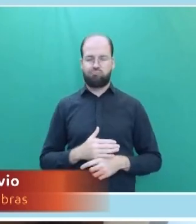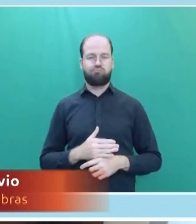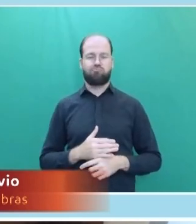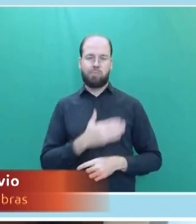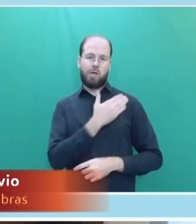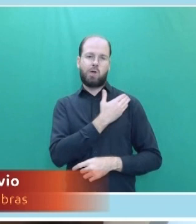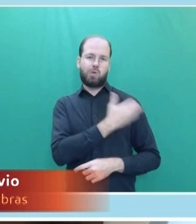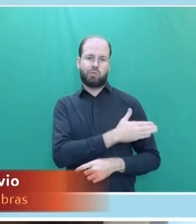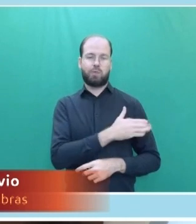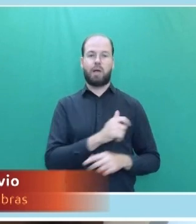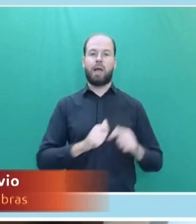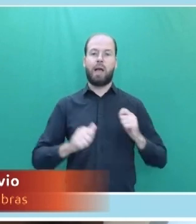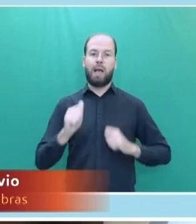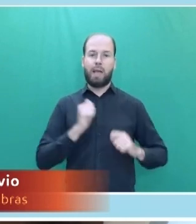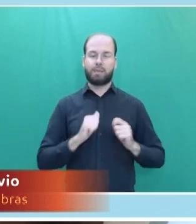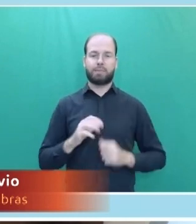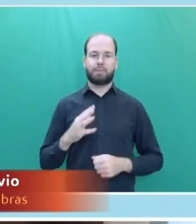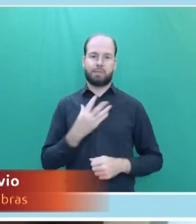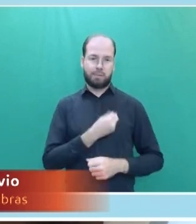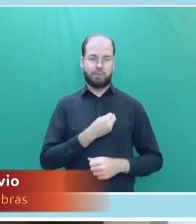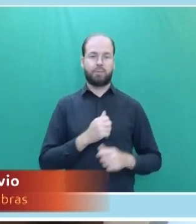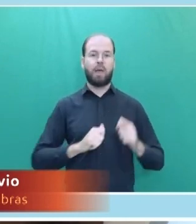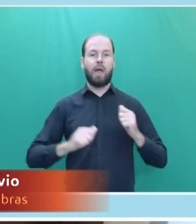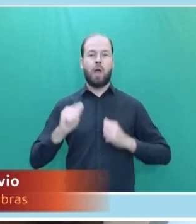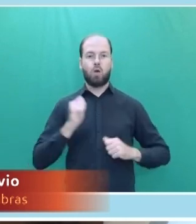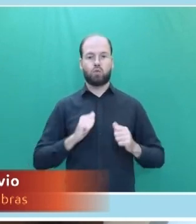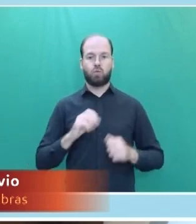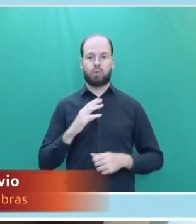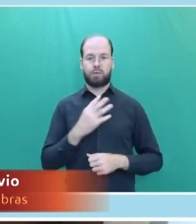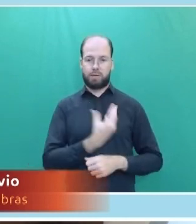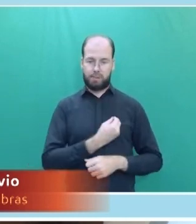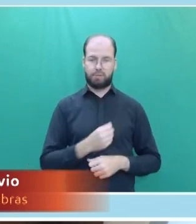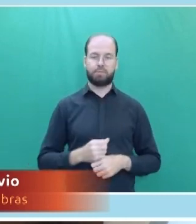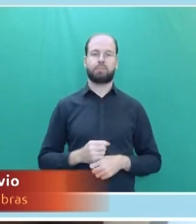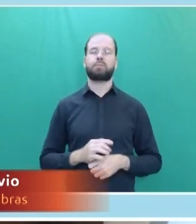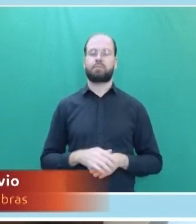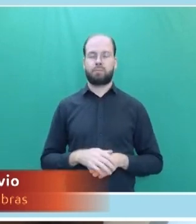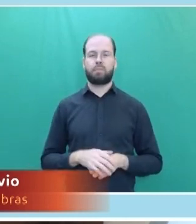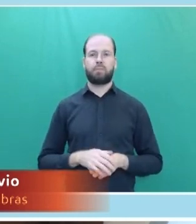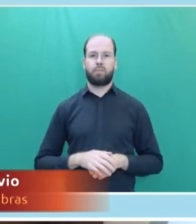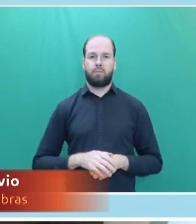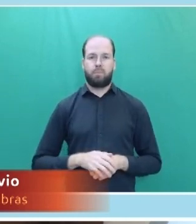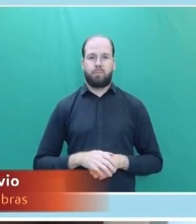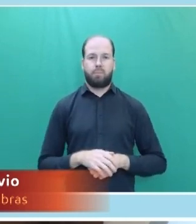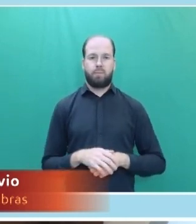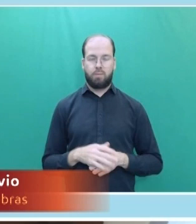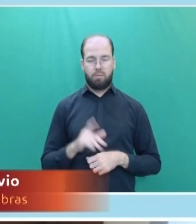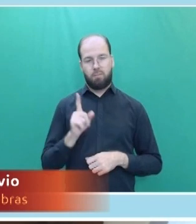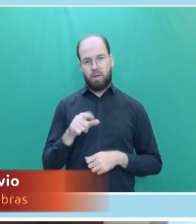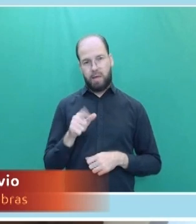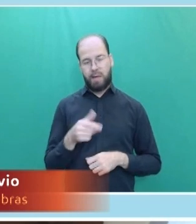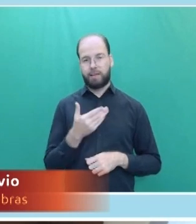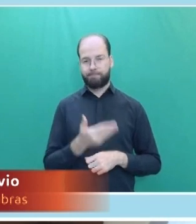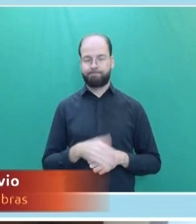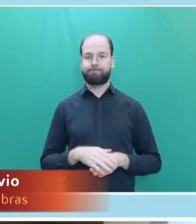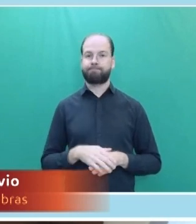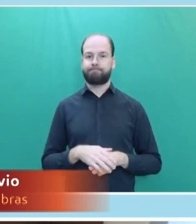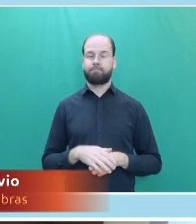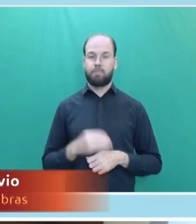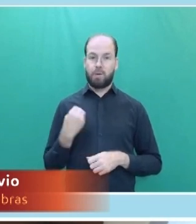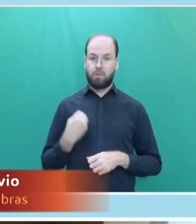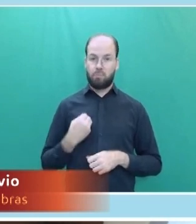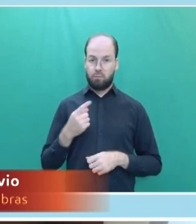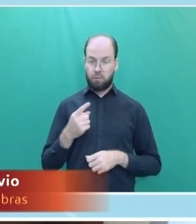de atrizes trans, né, de atores trans. Então, quando é isso, quando você não se